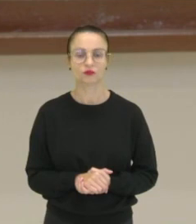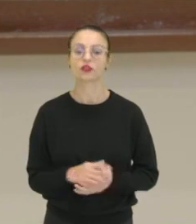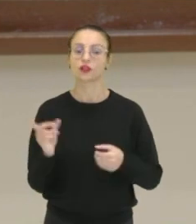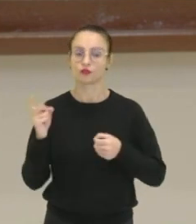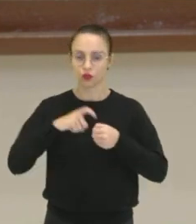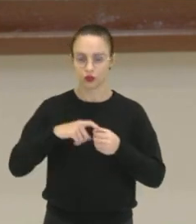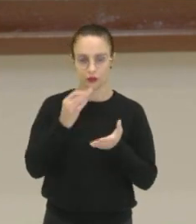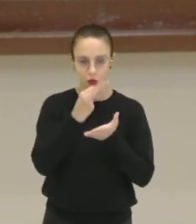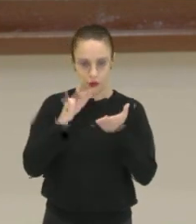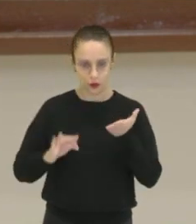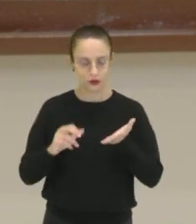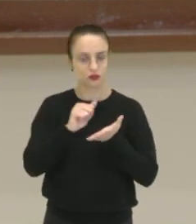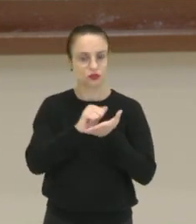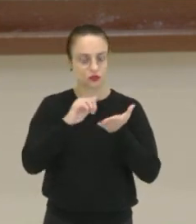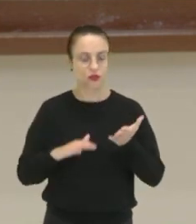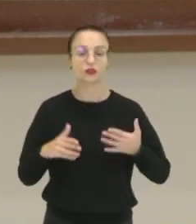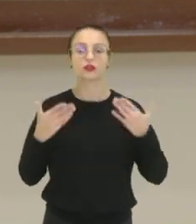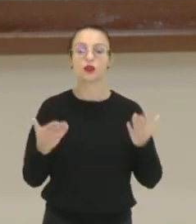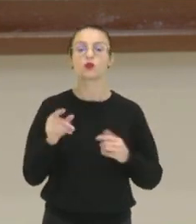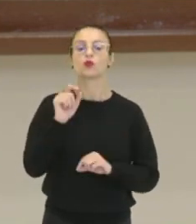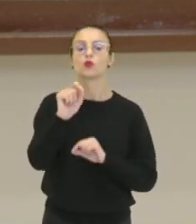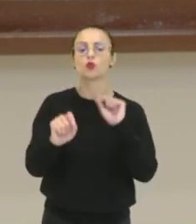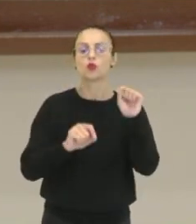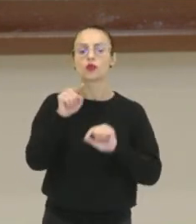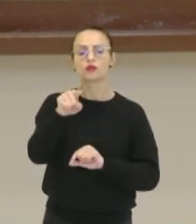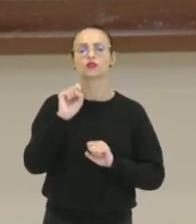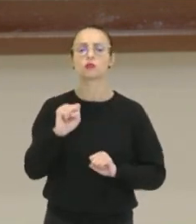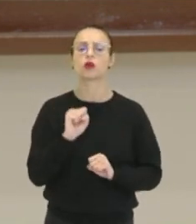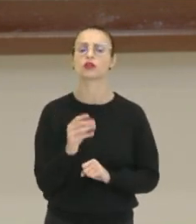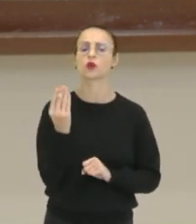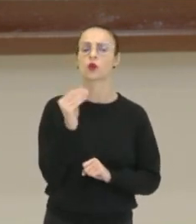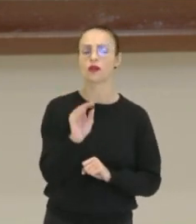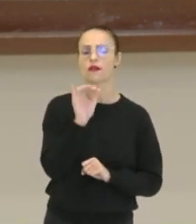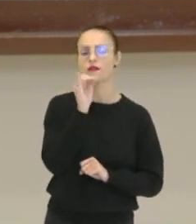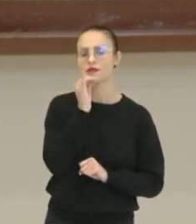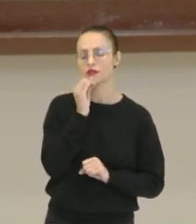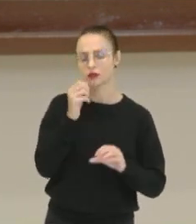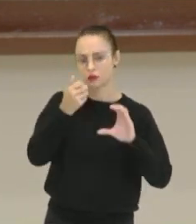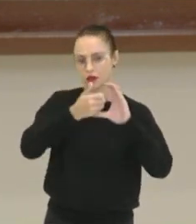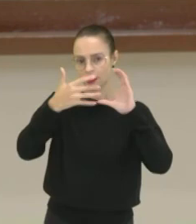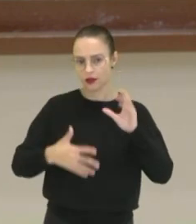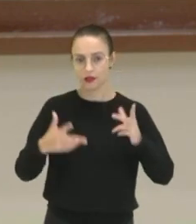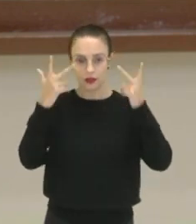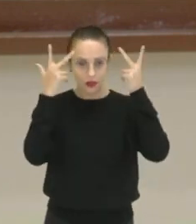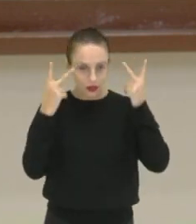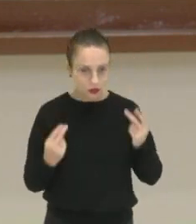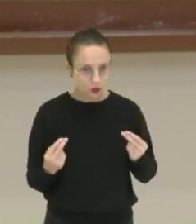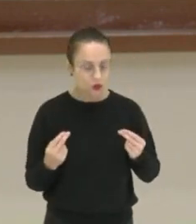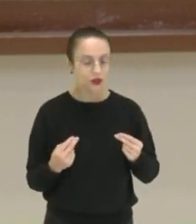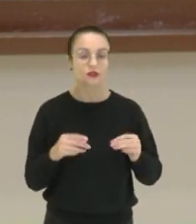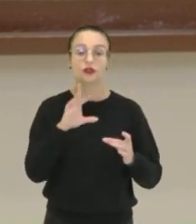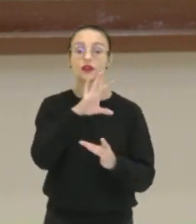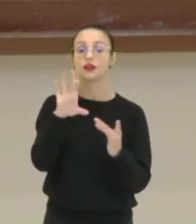Voltamos com a correção da atividade. Então, o que vocês poderiam colocar como exemplos ali de características naturais